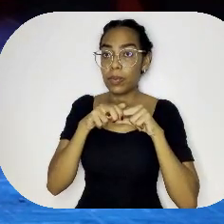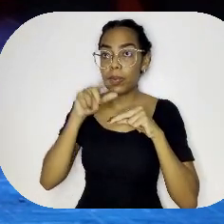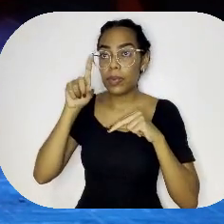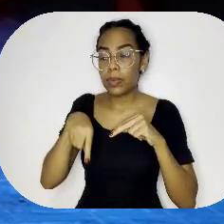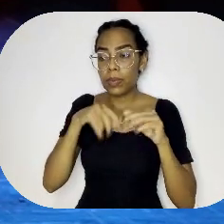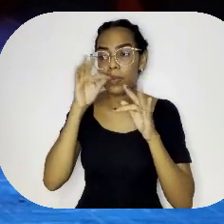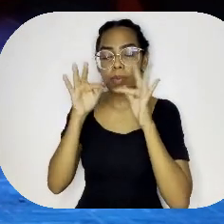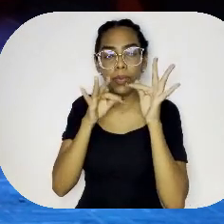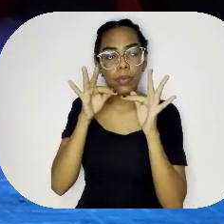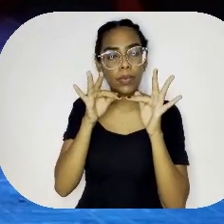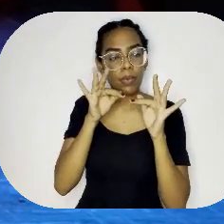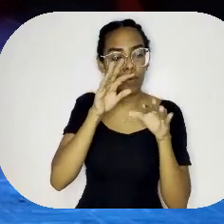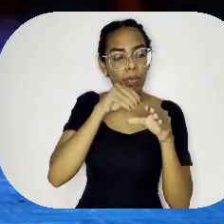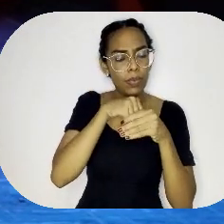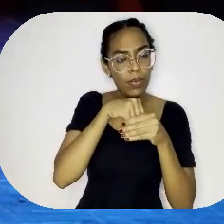Angélica na cara.